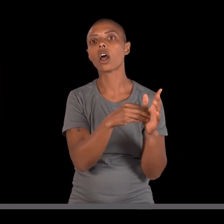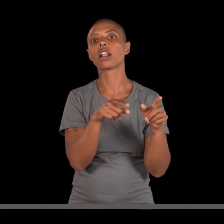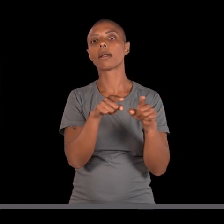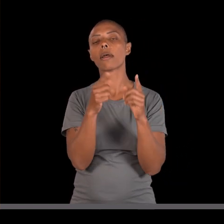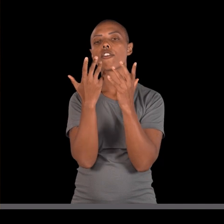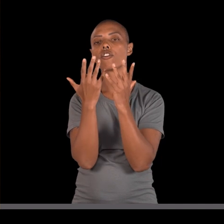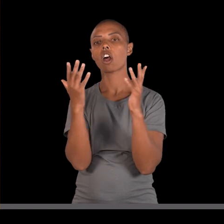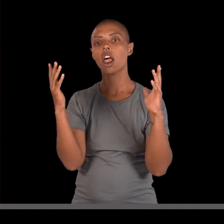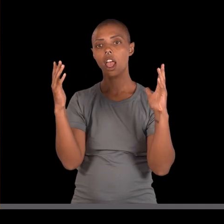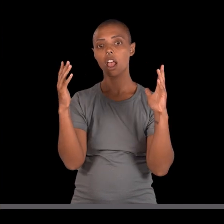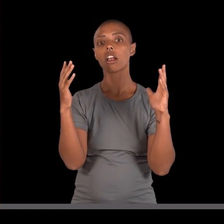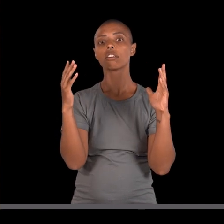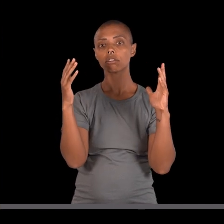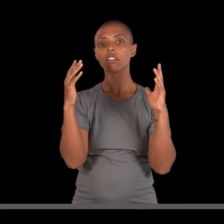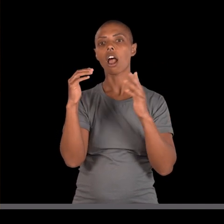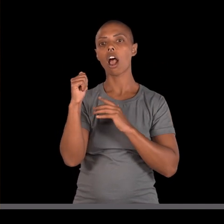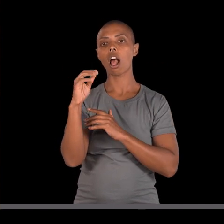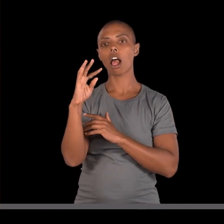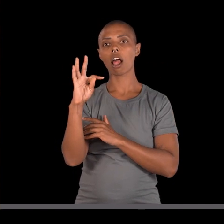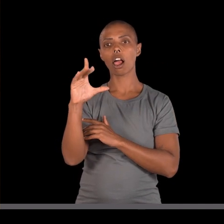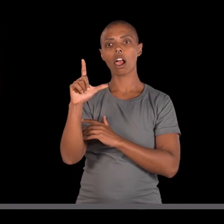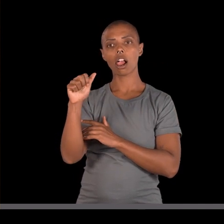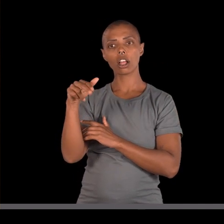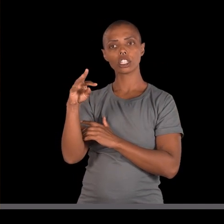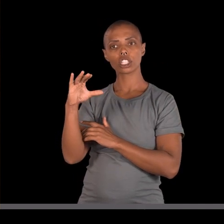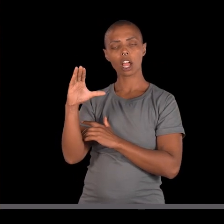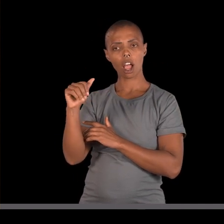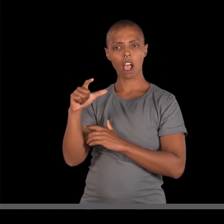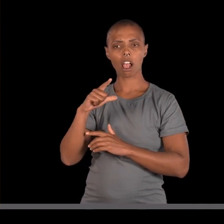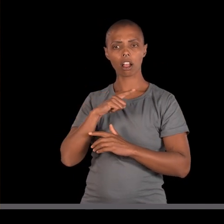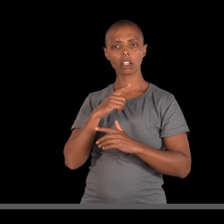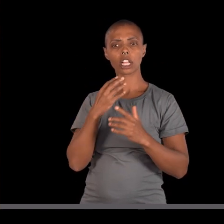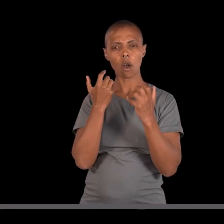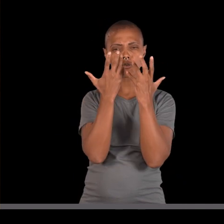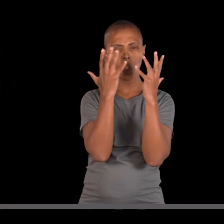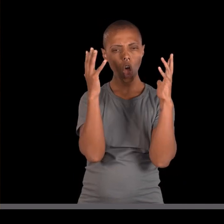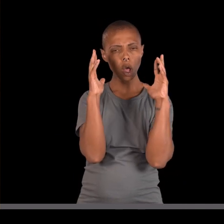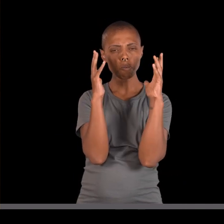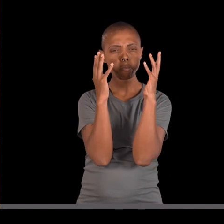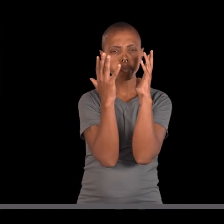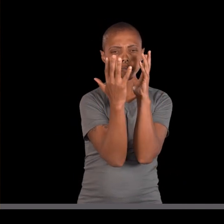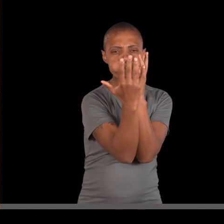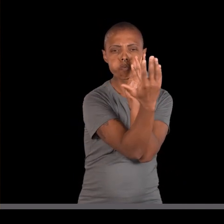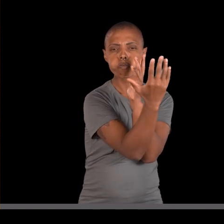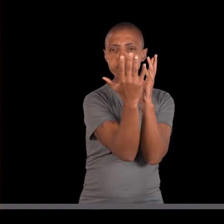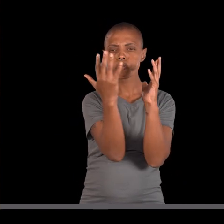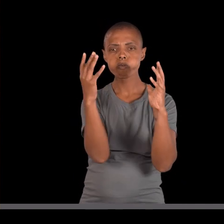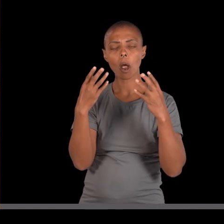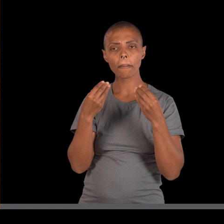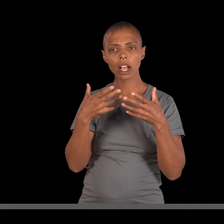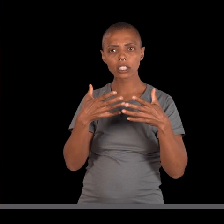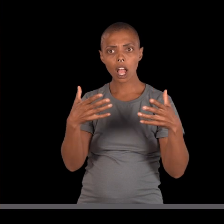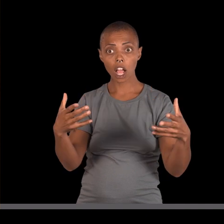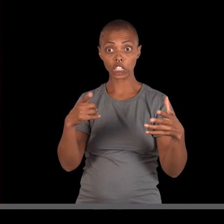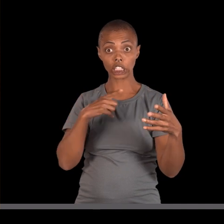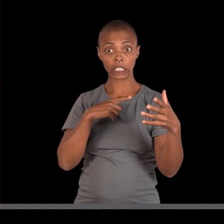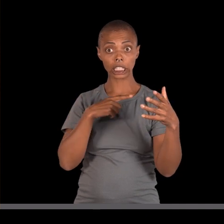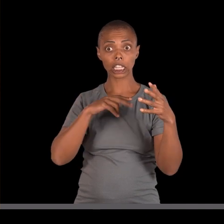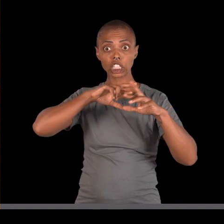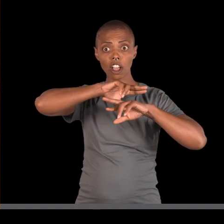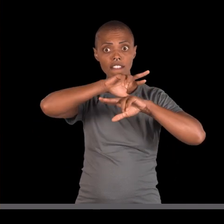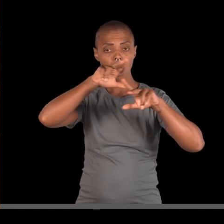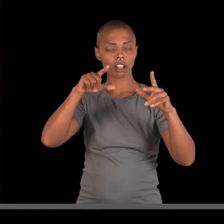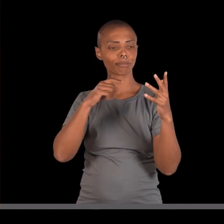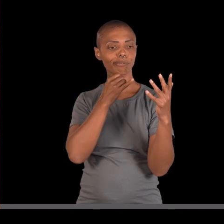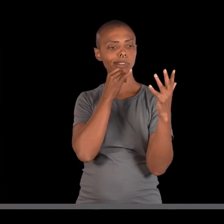mais chuvosa, uma floresta muito densa, muito diversificada, né? Com folhas, árvores de copa larga, com